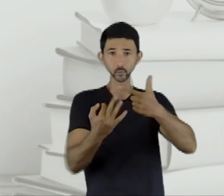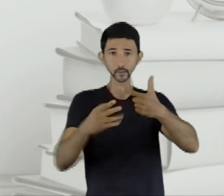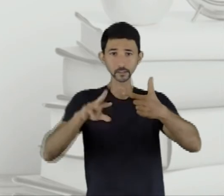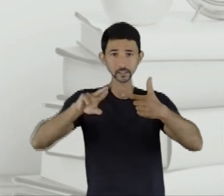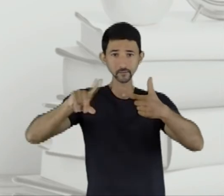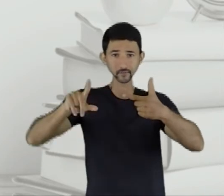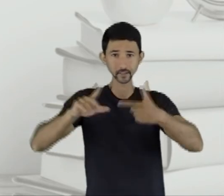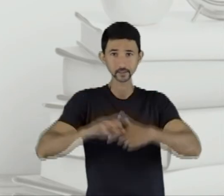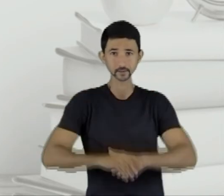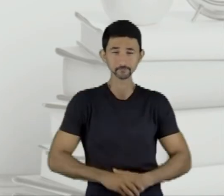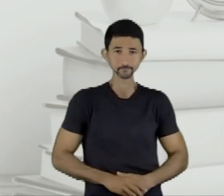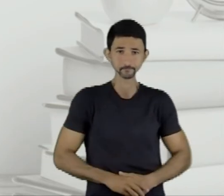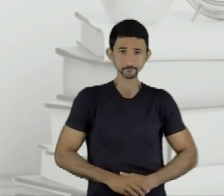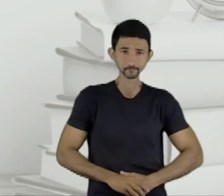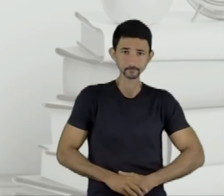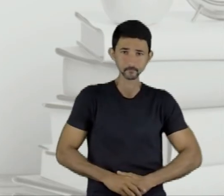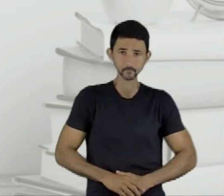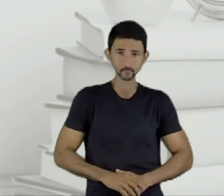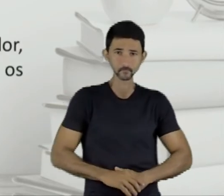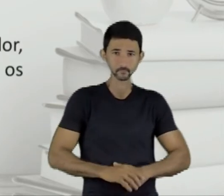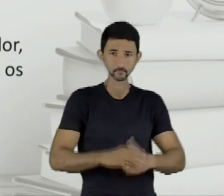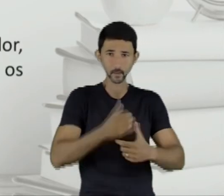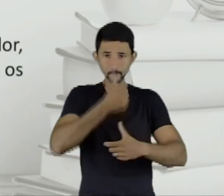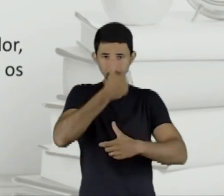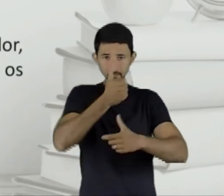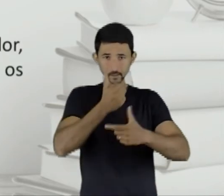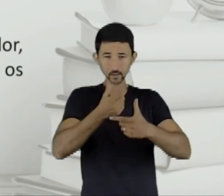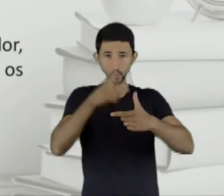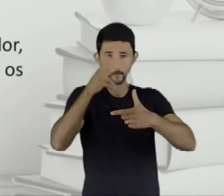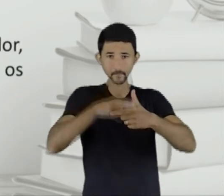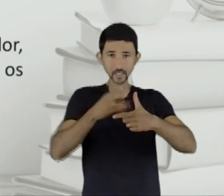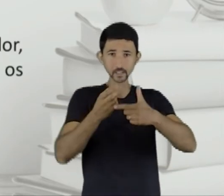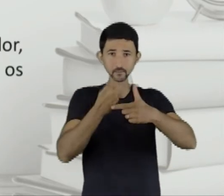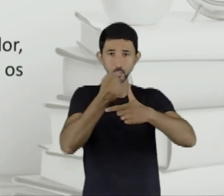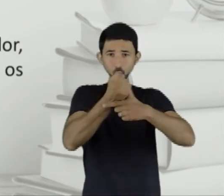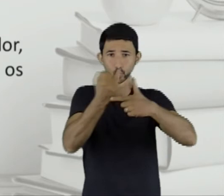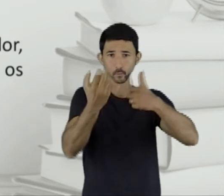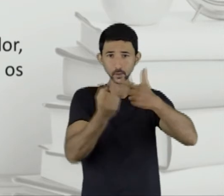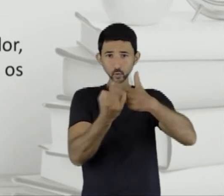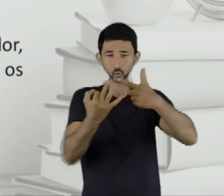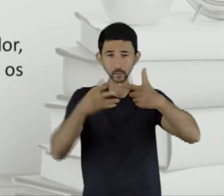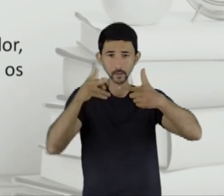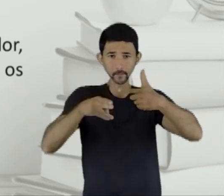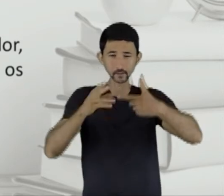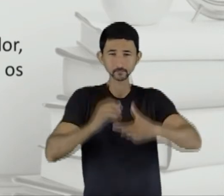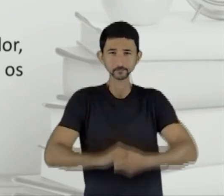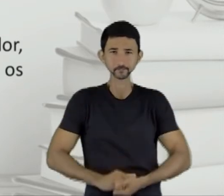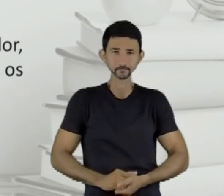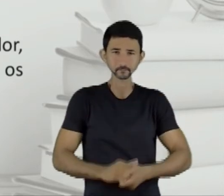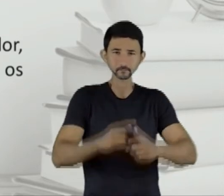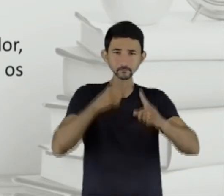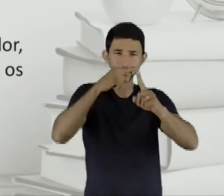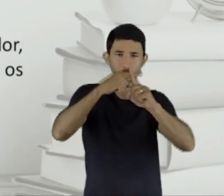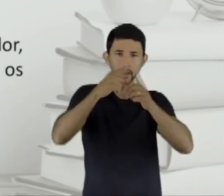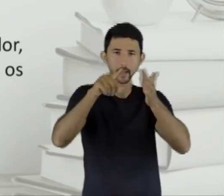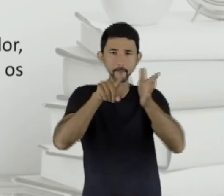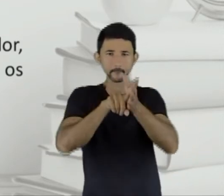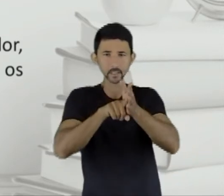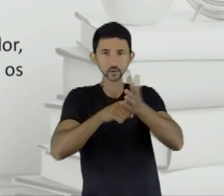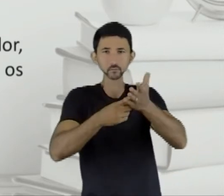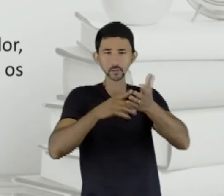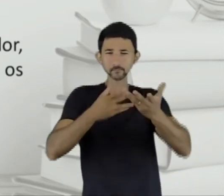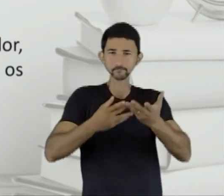caso, frações de mesmo denominador. Vamos verificar. Para somarmos ou subtrairmos frações de